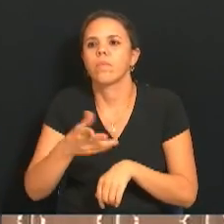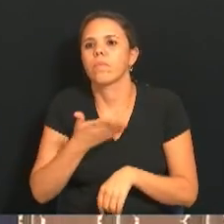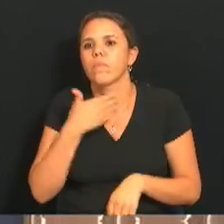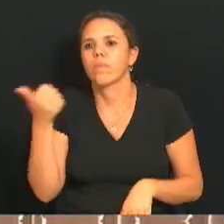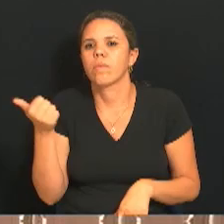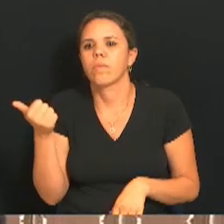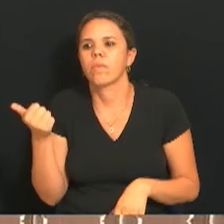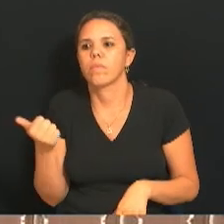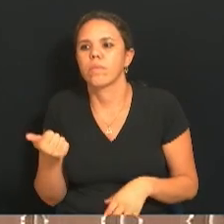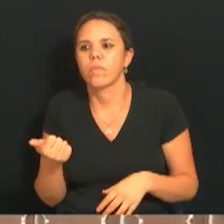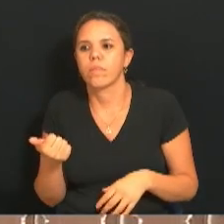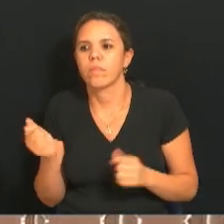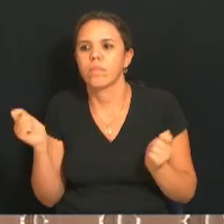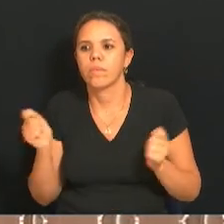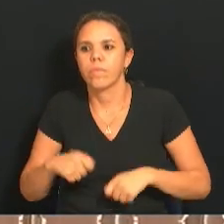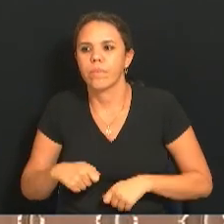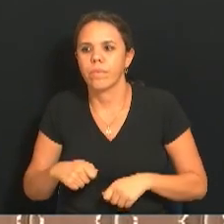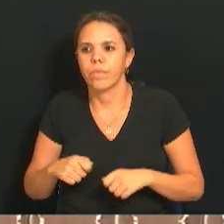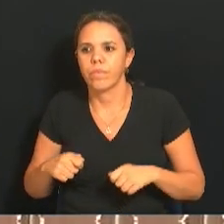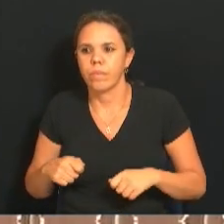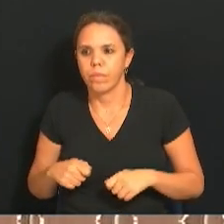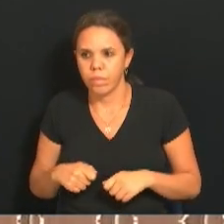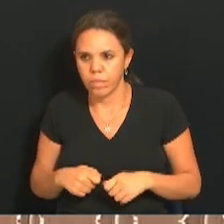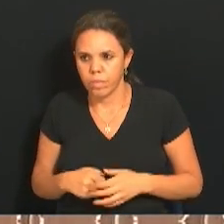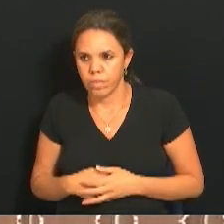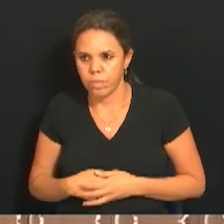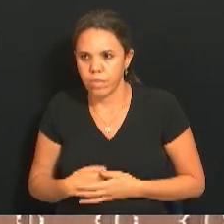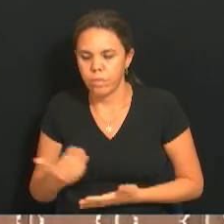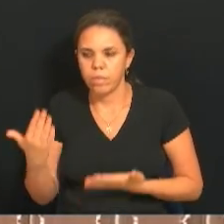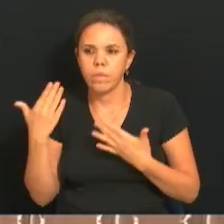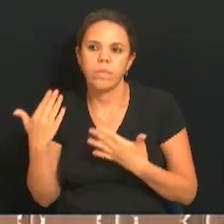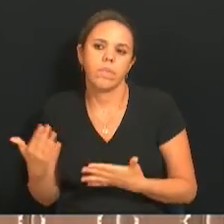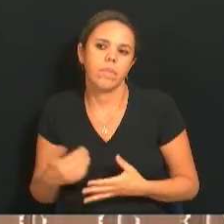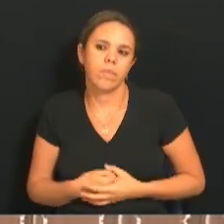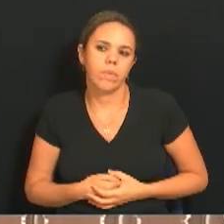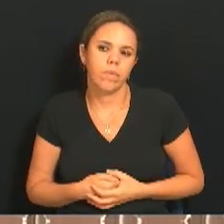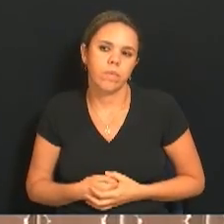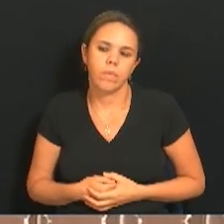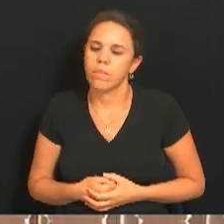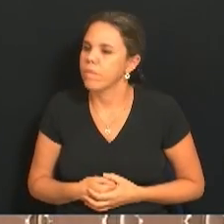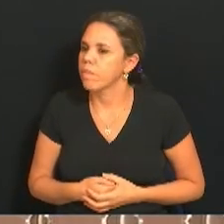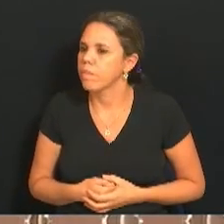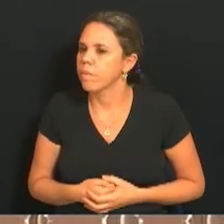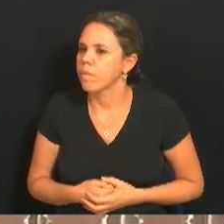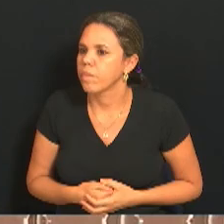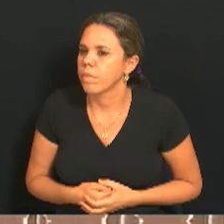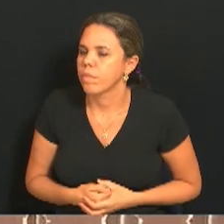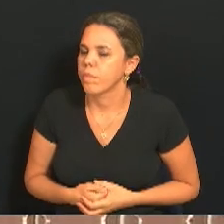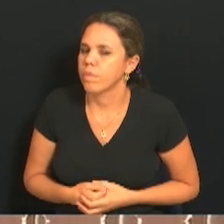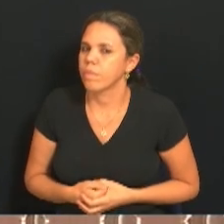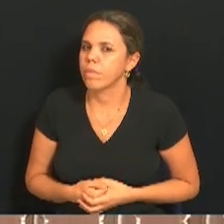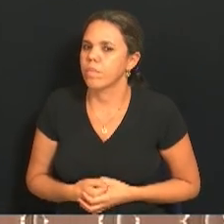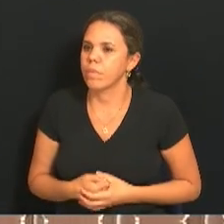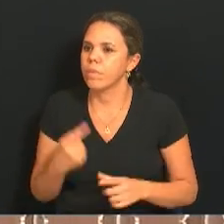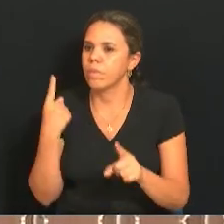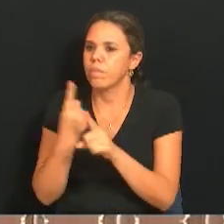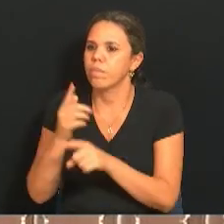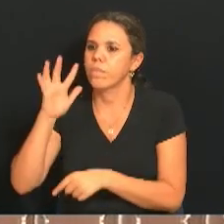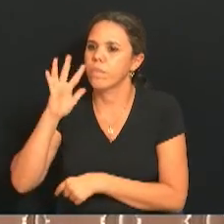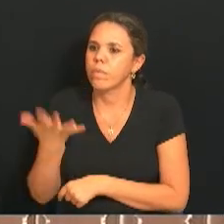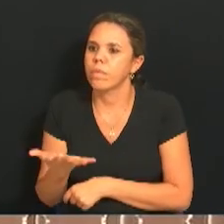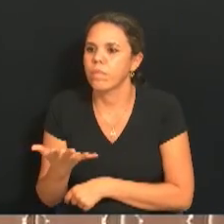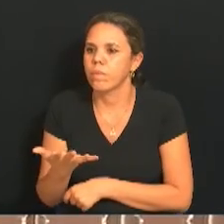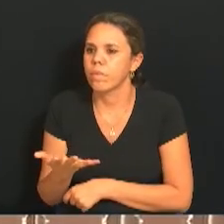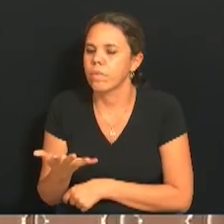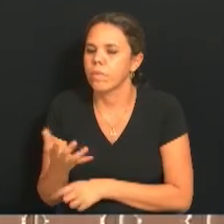melhor, que a gente possa, com todos esses entes, e agradeço muito a participação de todos, que a gente possa realmente encontrar soluções e que a